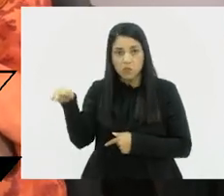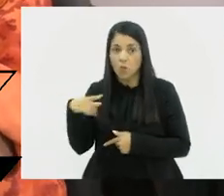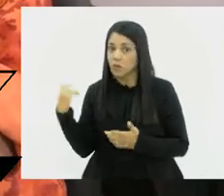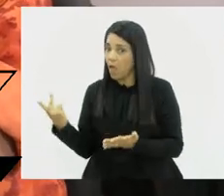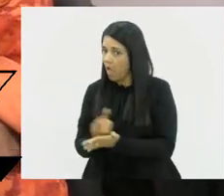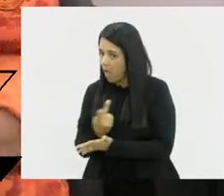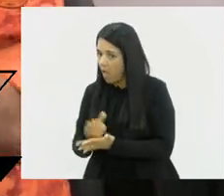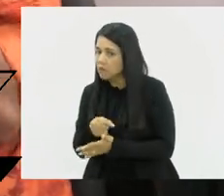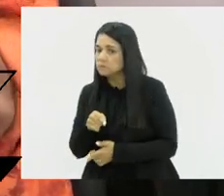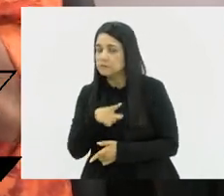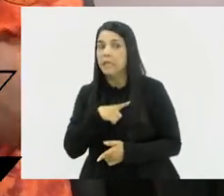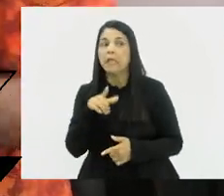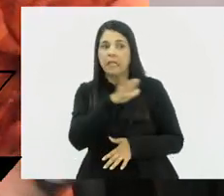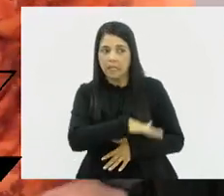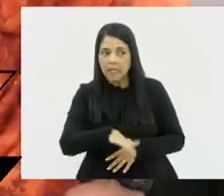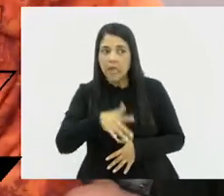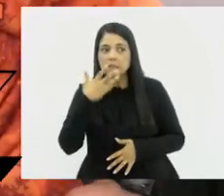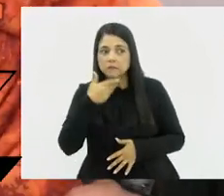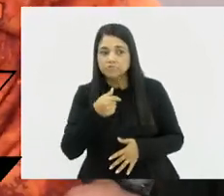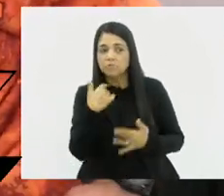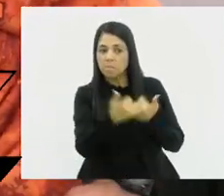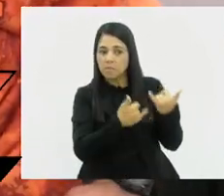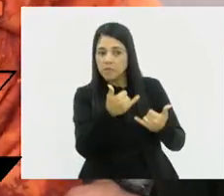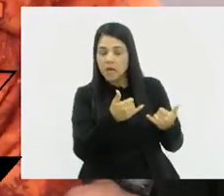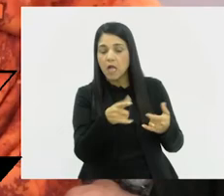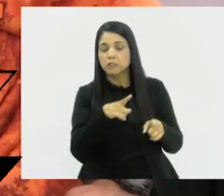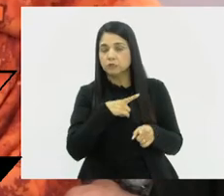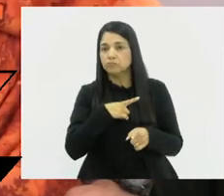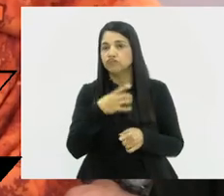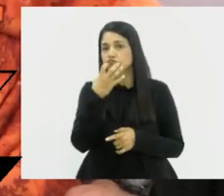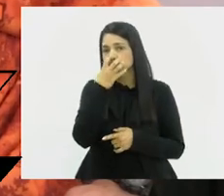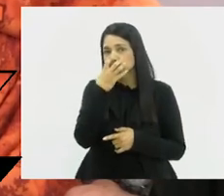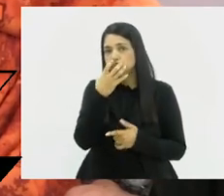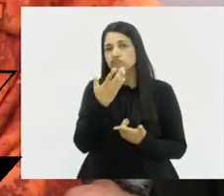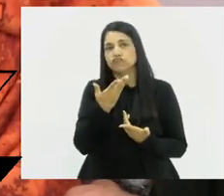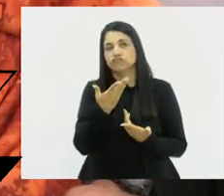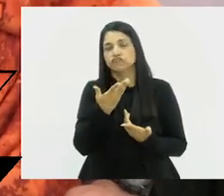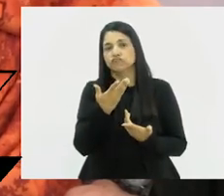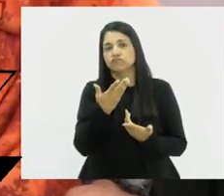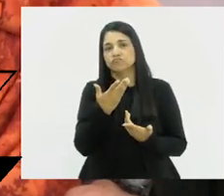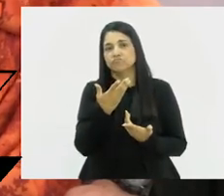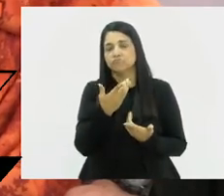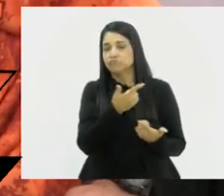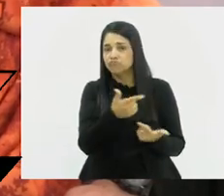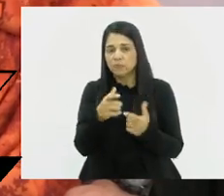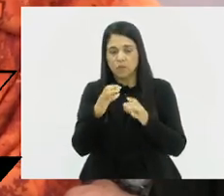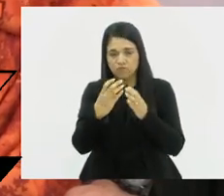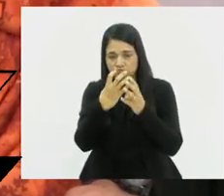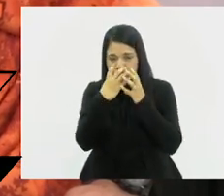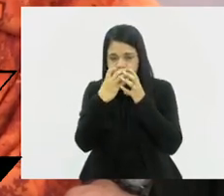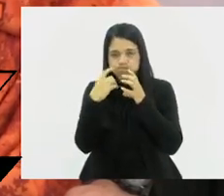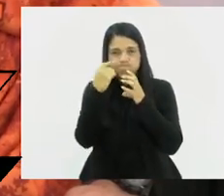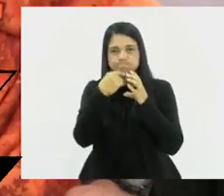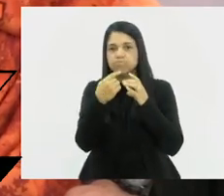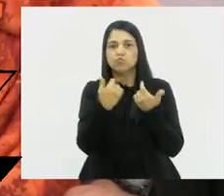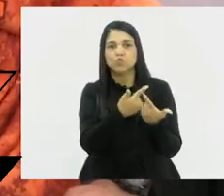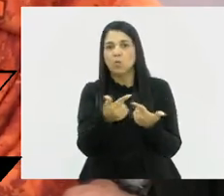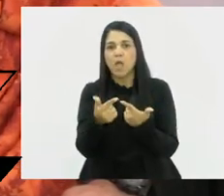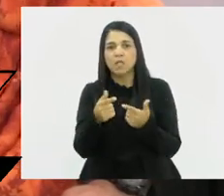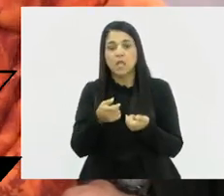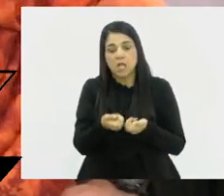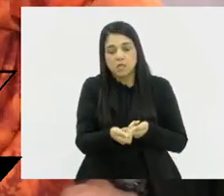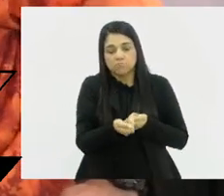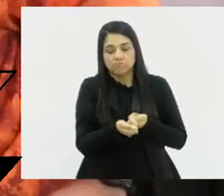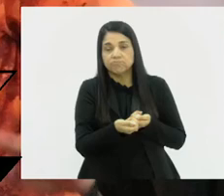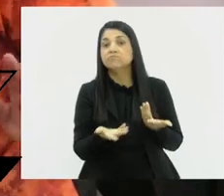na praça e tem um cão, pitbull, ou rottweiler, ou outro, sem coleira e focinheira. Vocês podem